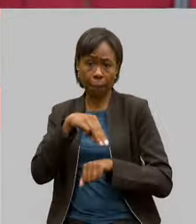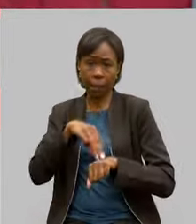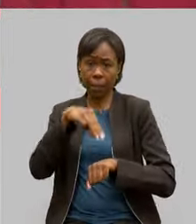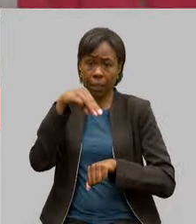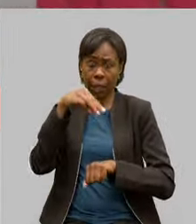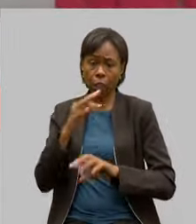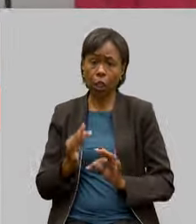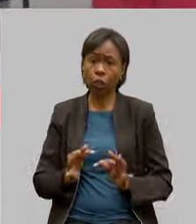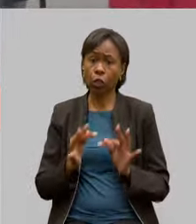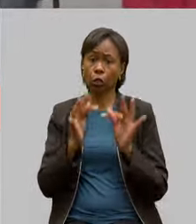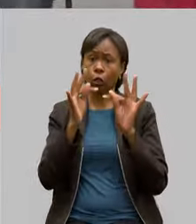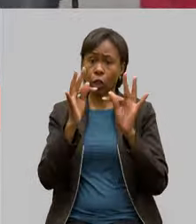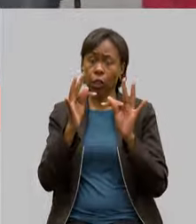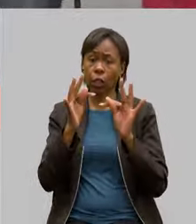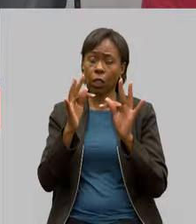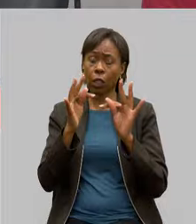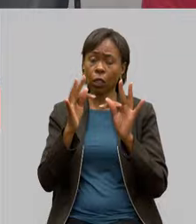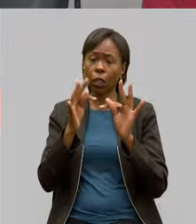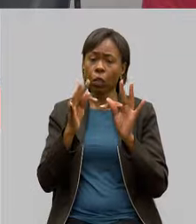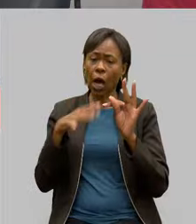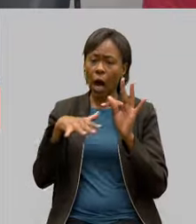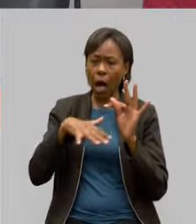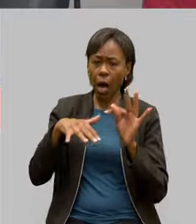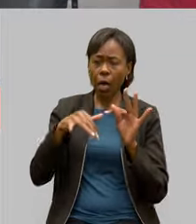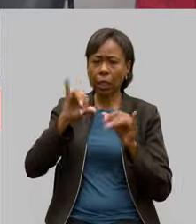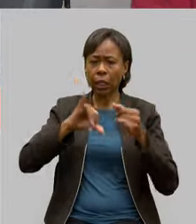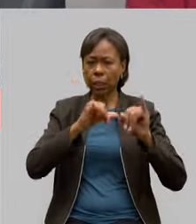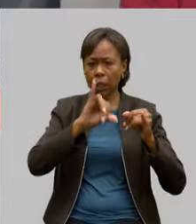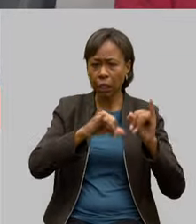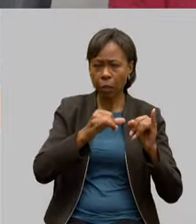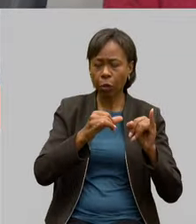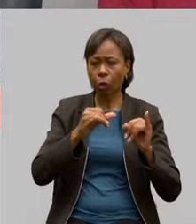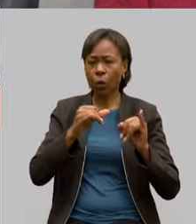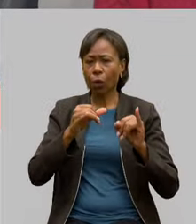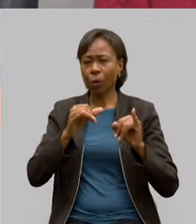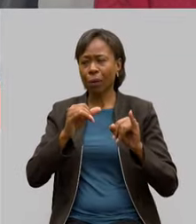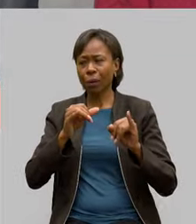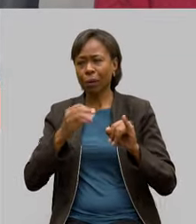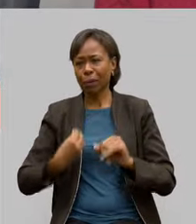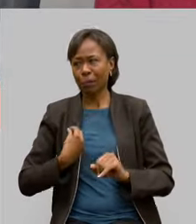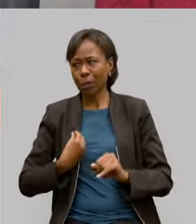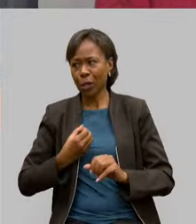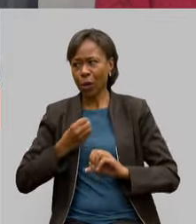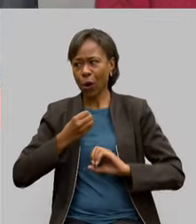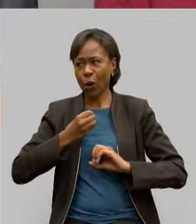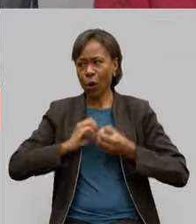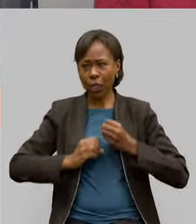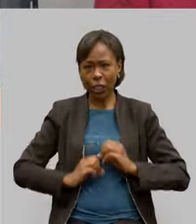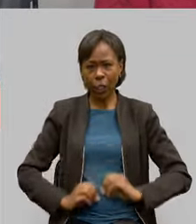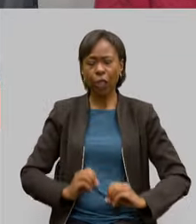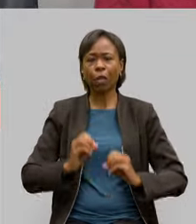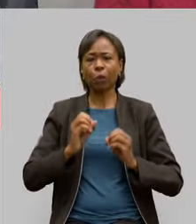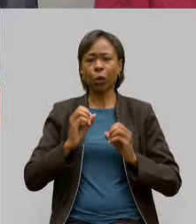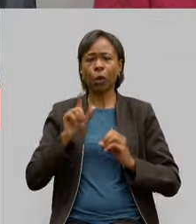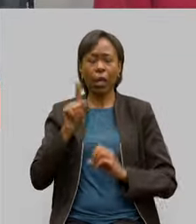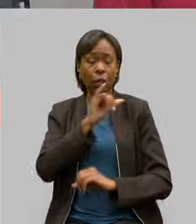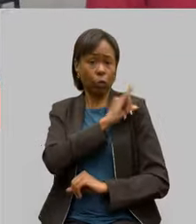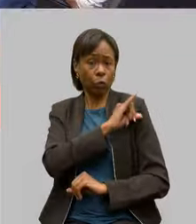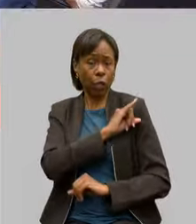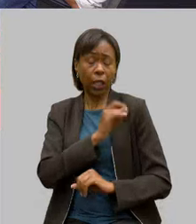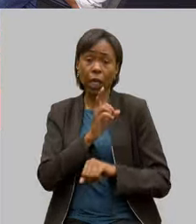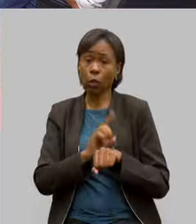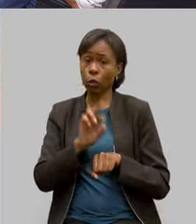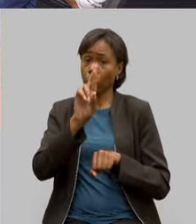tecnologia de processos químicos e bioquímicos pela Universidade Federal do Rio de Janeiro e doutorado em